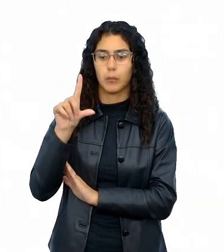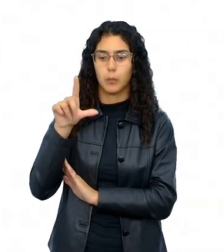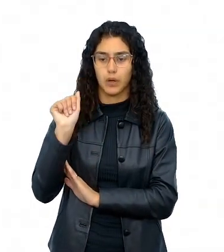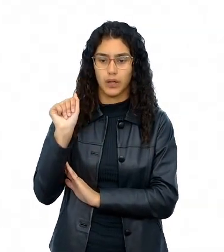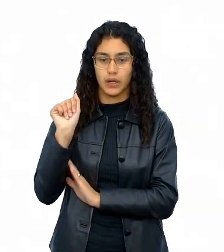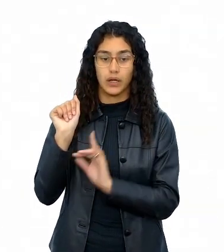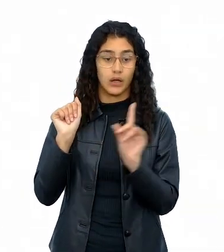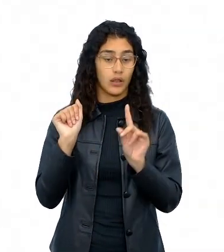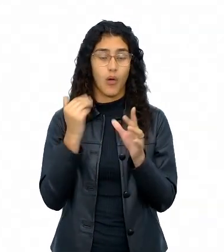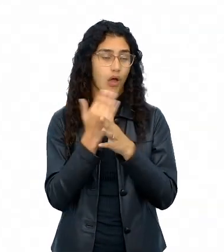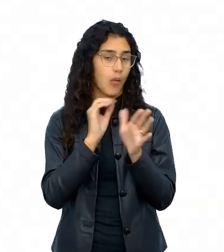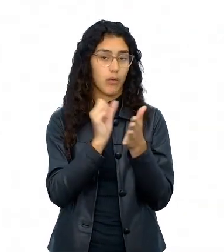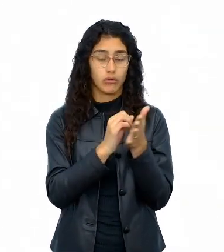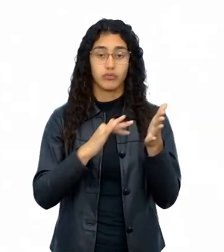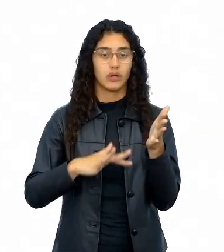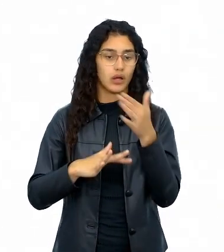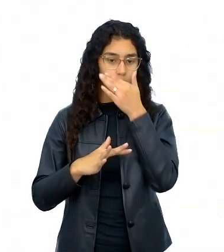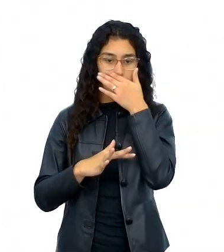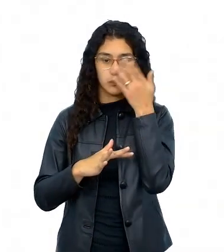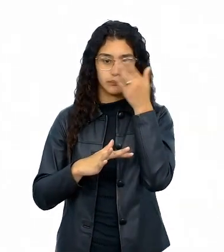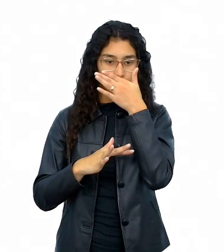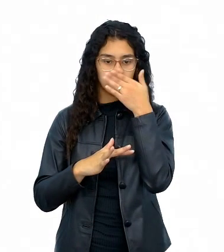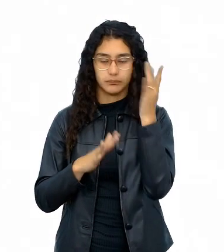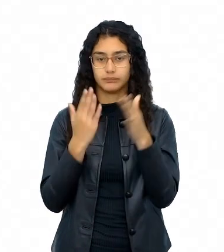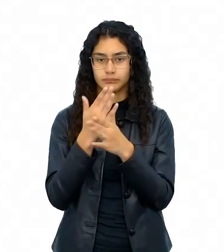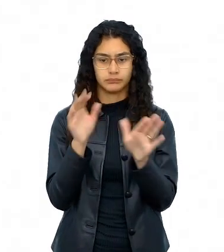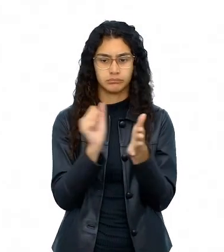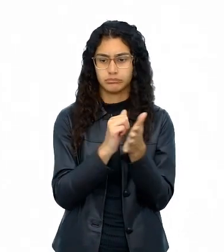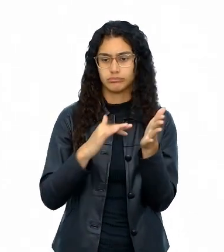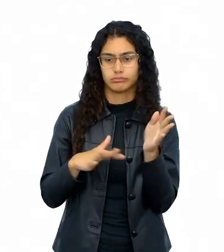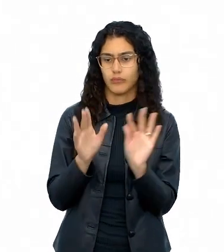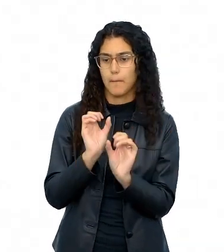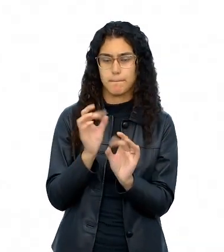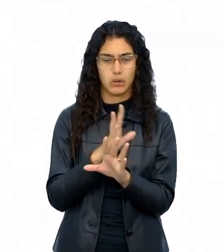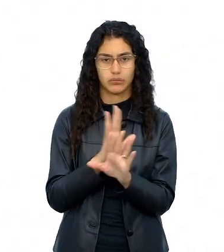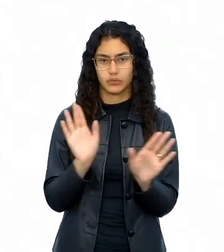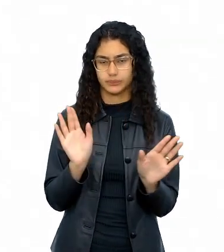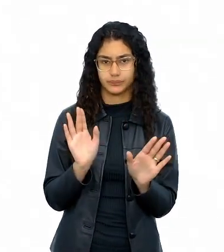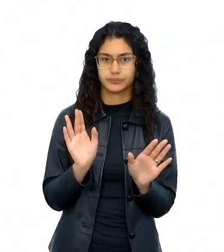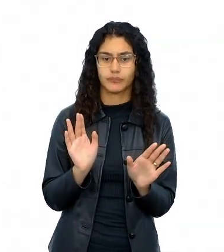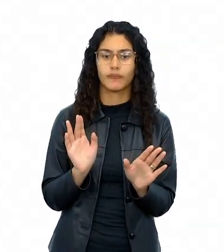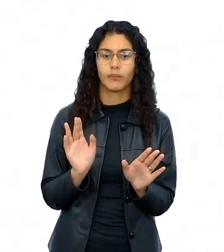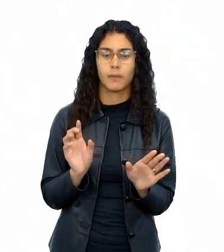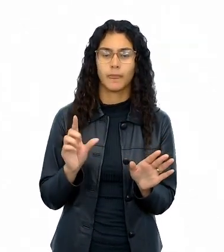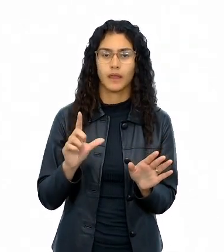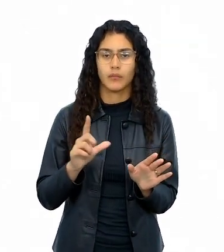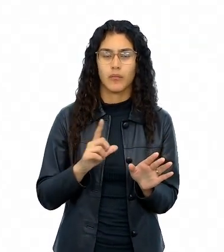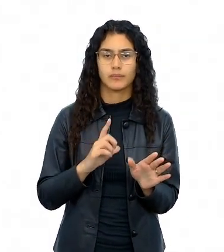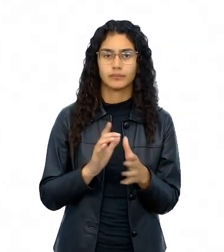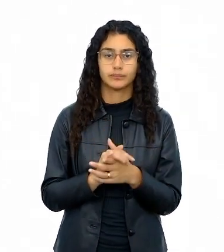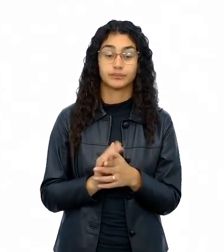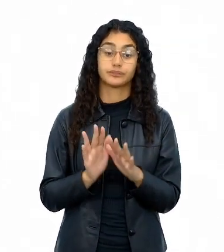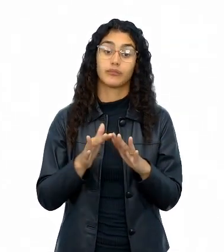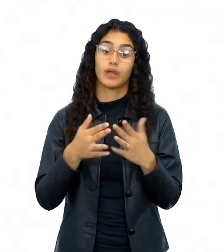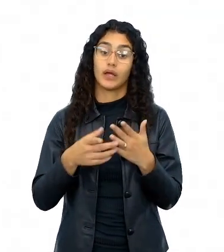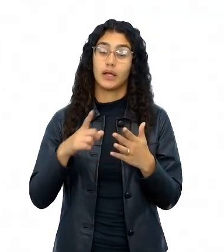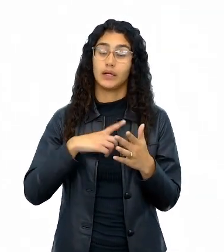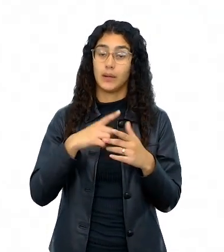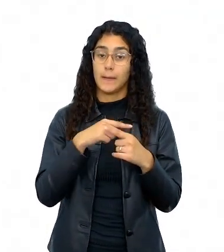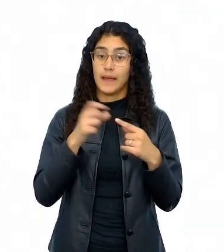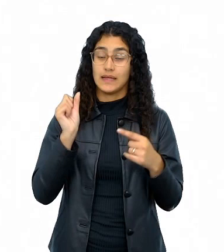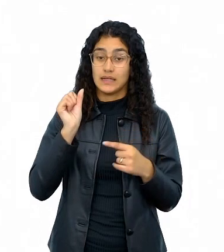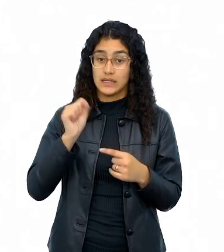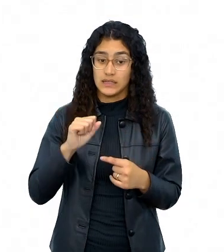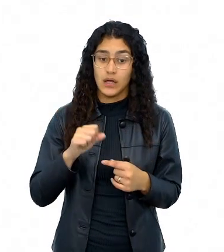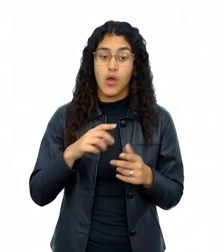não, acabou a atividade. Subiu ali, não tem mais, não é, porque é uma parábola. A parte de baixo